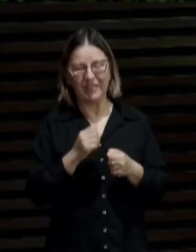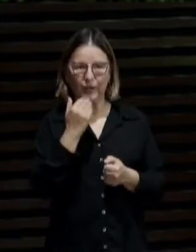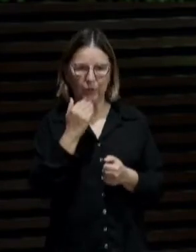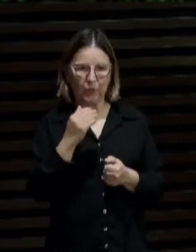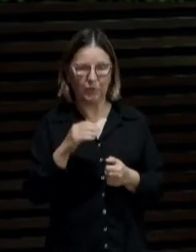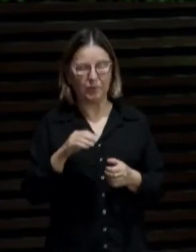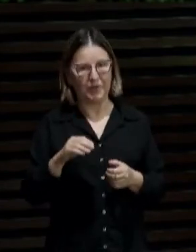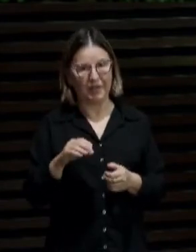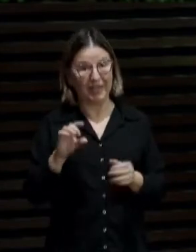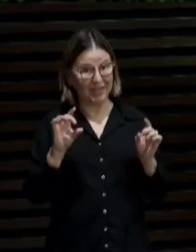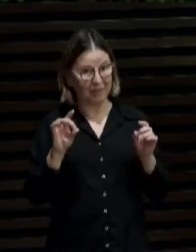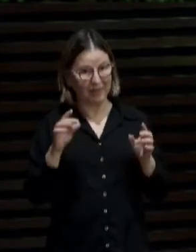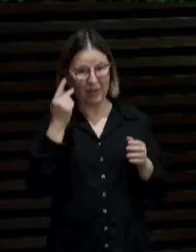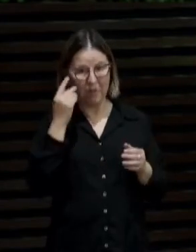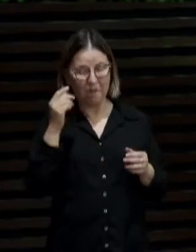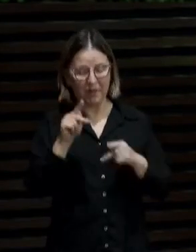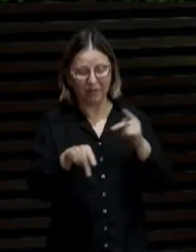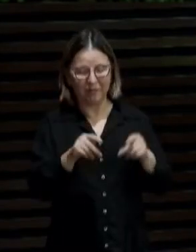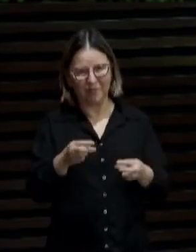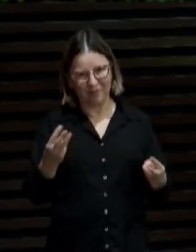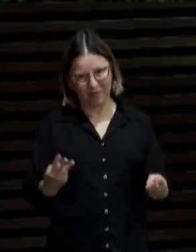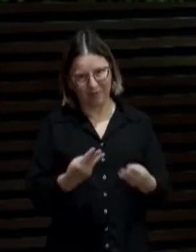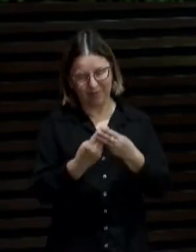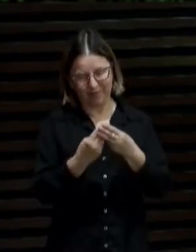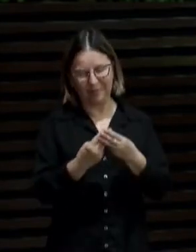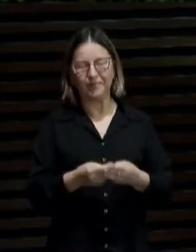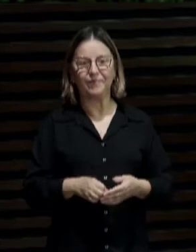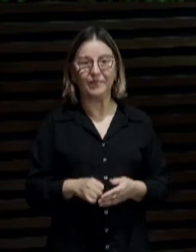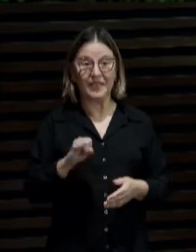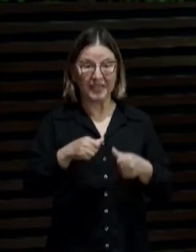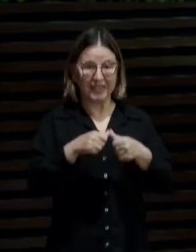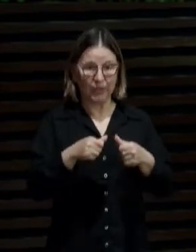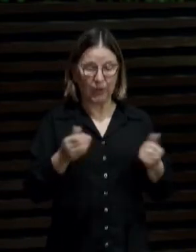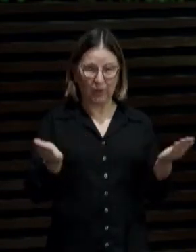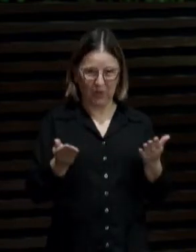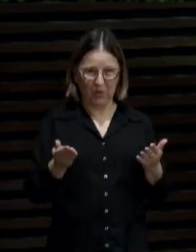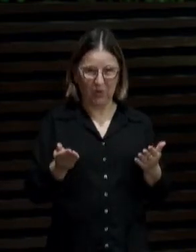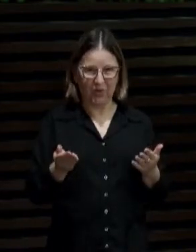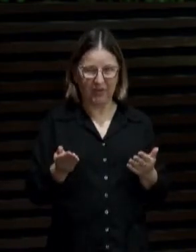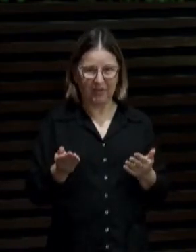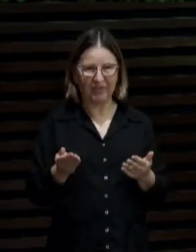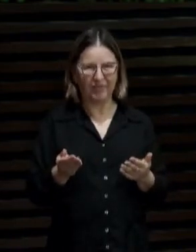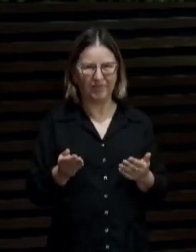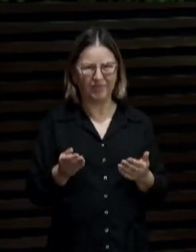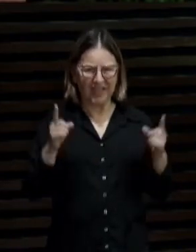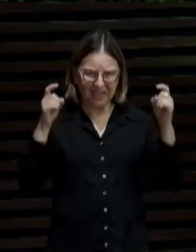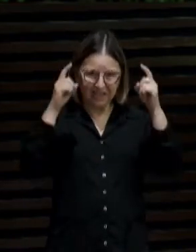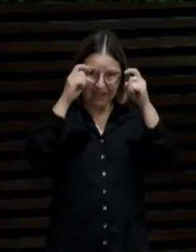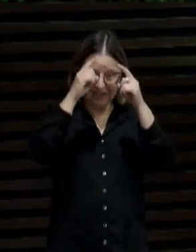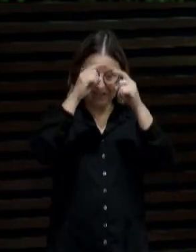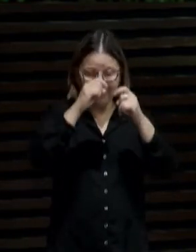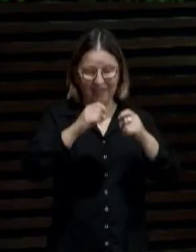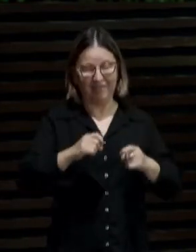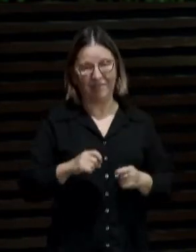não. E se isso, hoje, dá esse trabalho, e os judeus hoje têm tanto zelo, imagina 2000